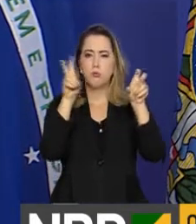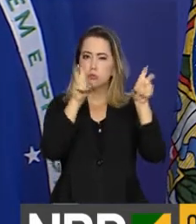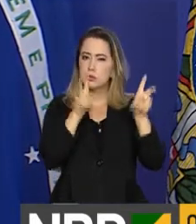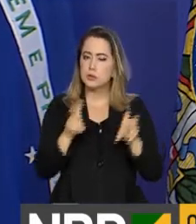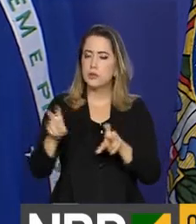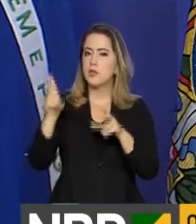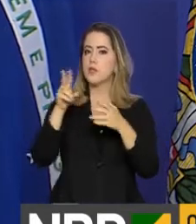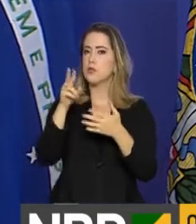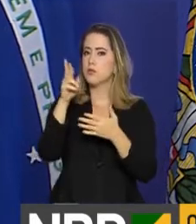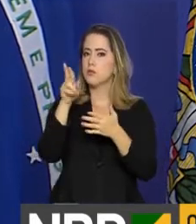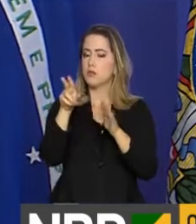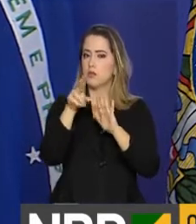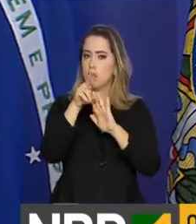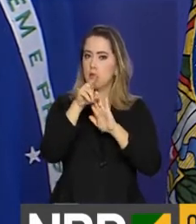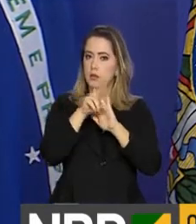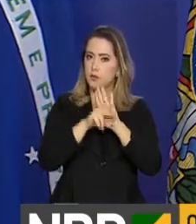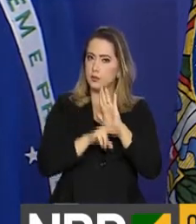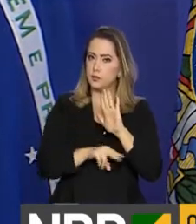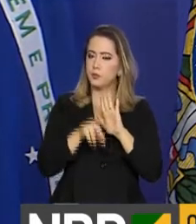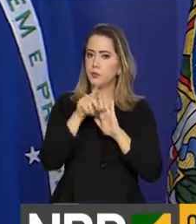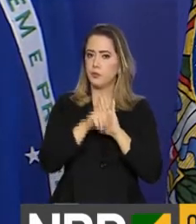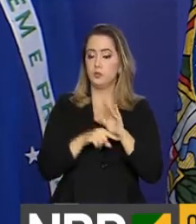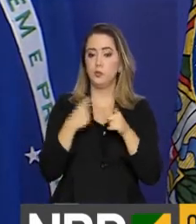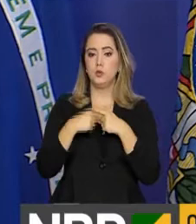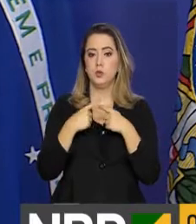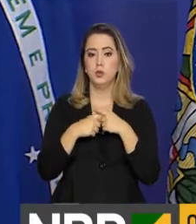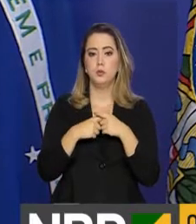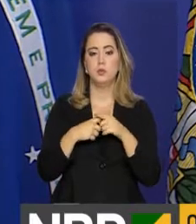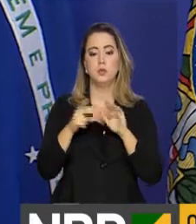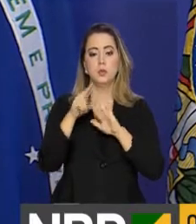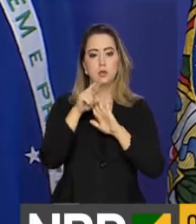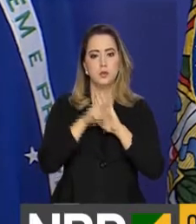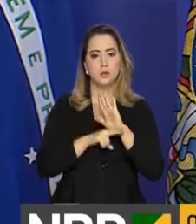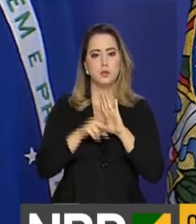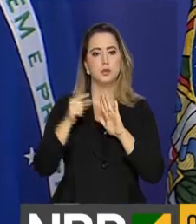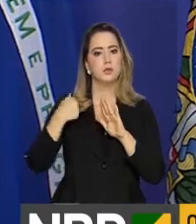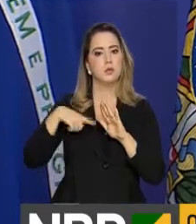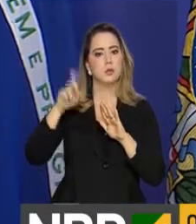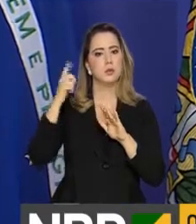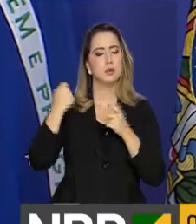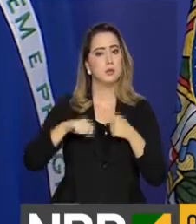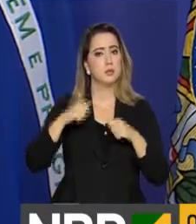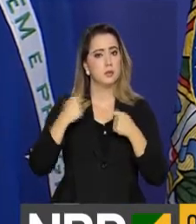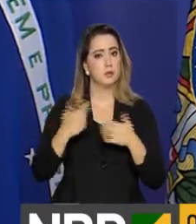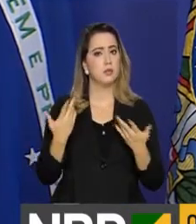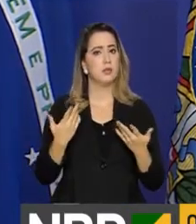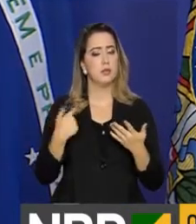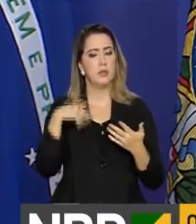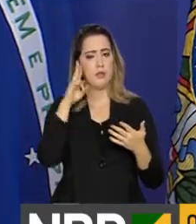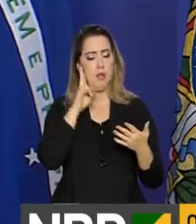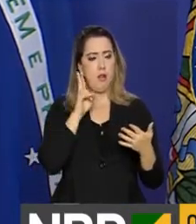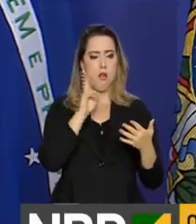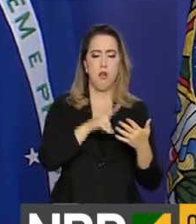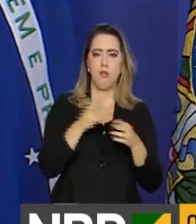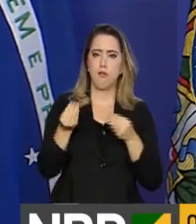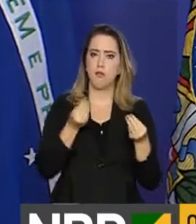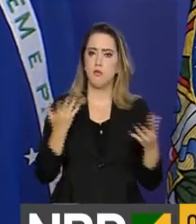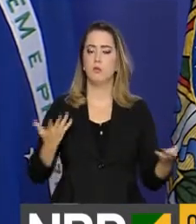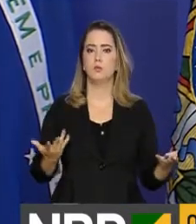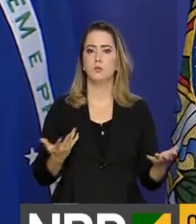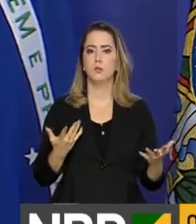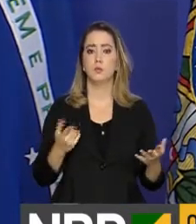normativos já que a interpretação literal é mais pedestre das interpretações nessa interpretação